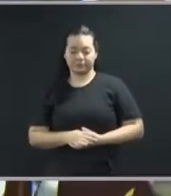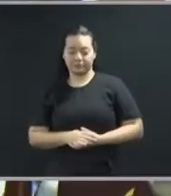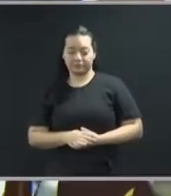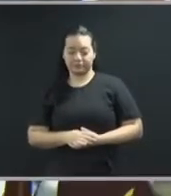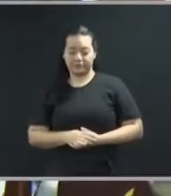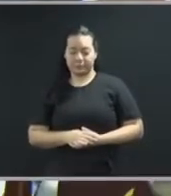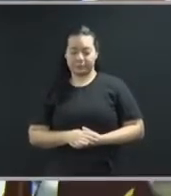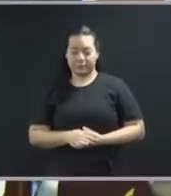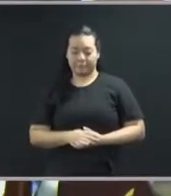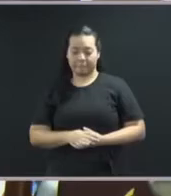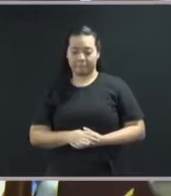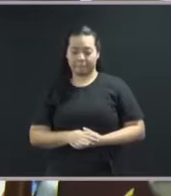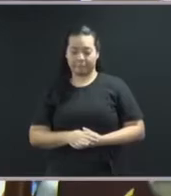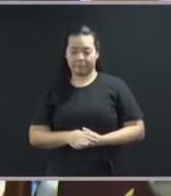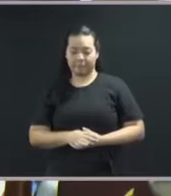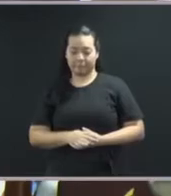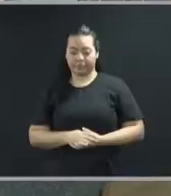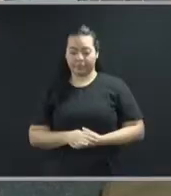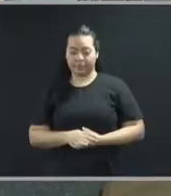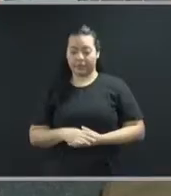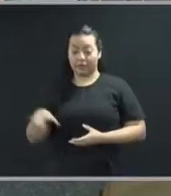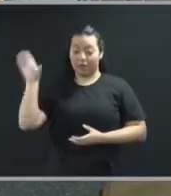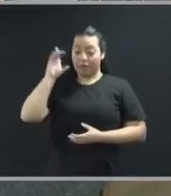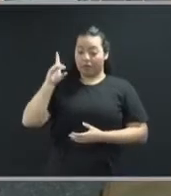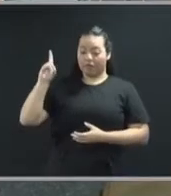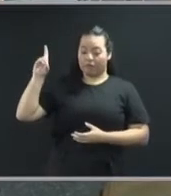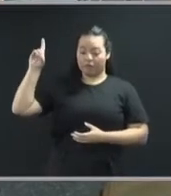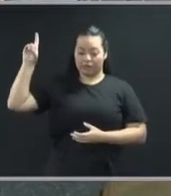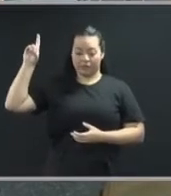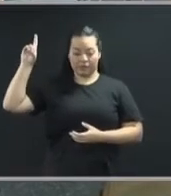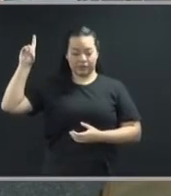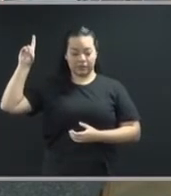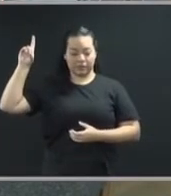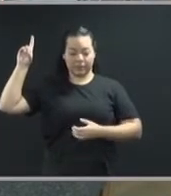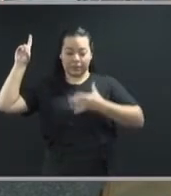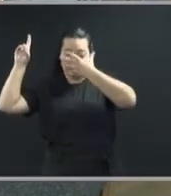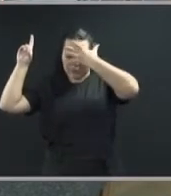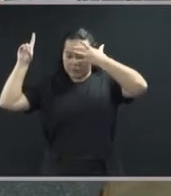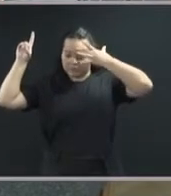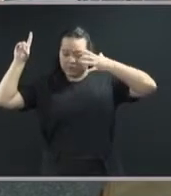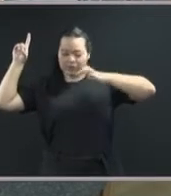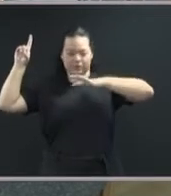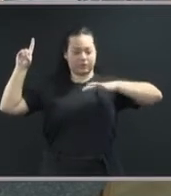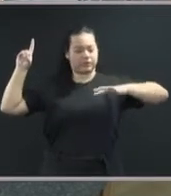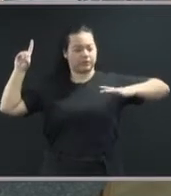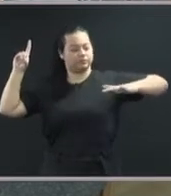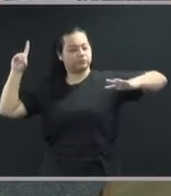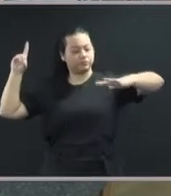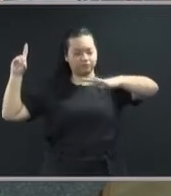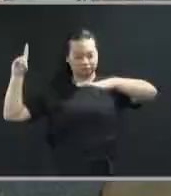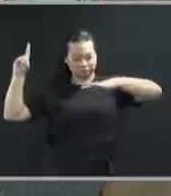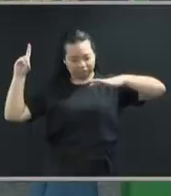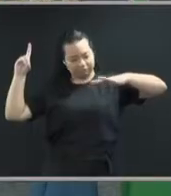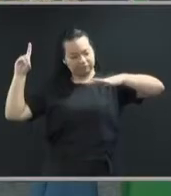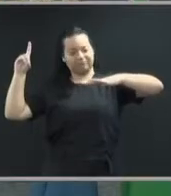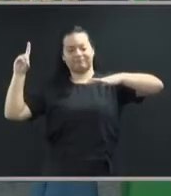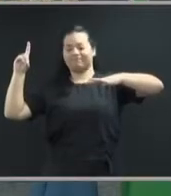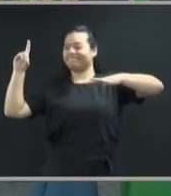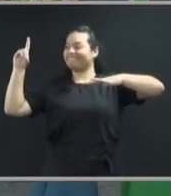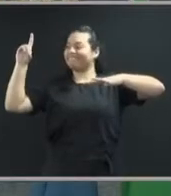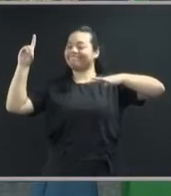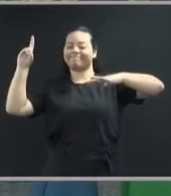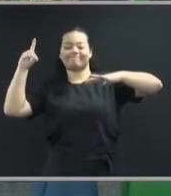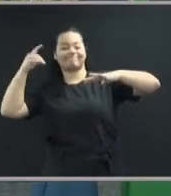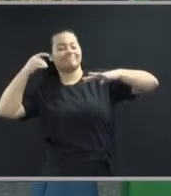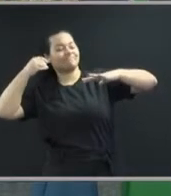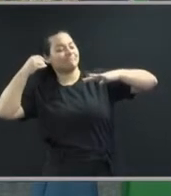o privilégio de acessarmos a presença do Pai